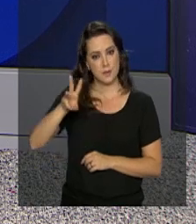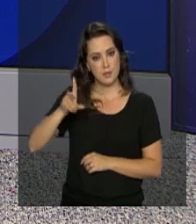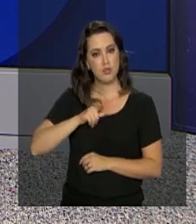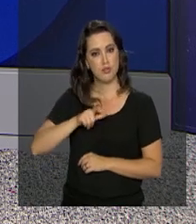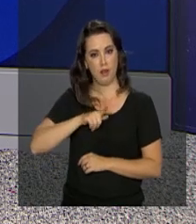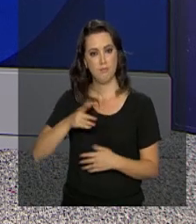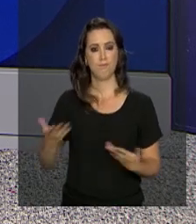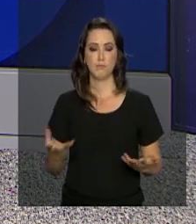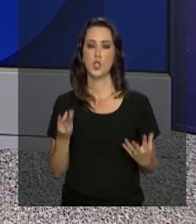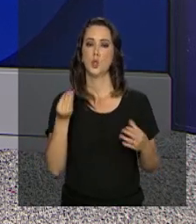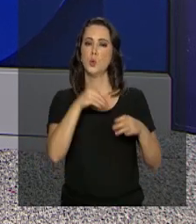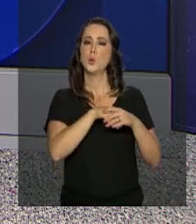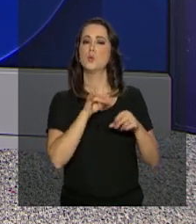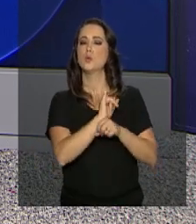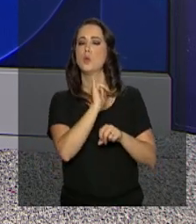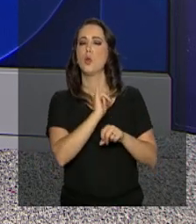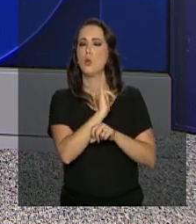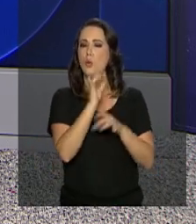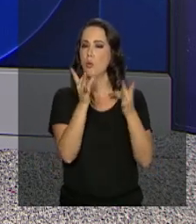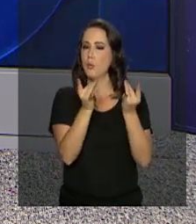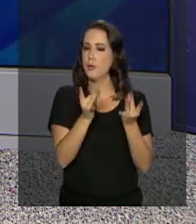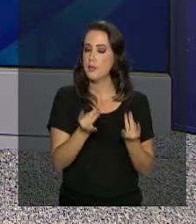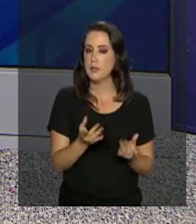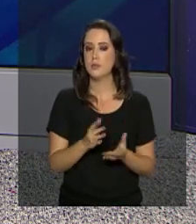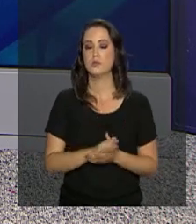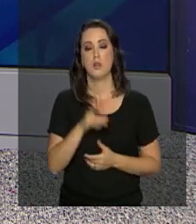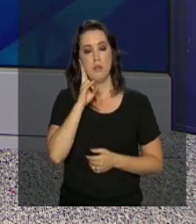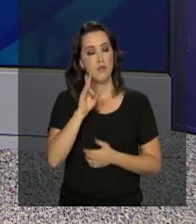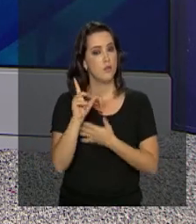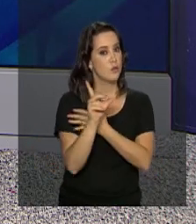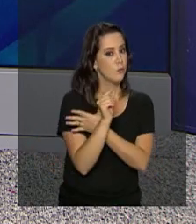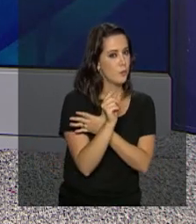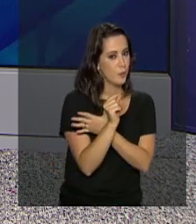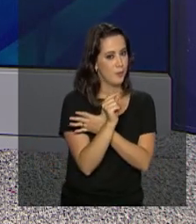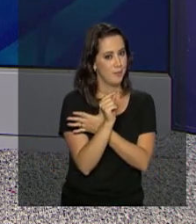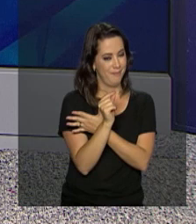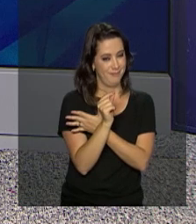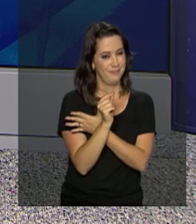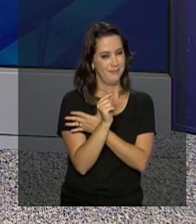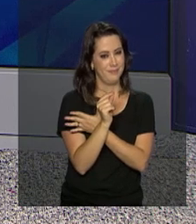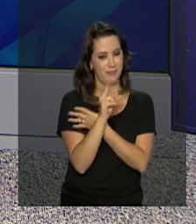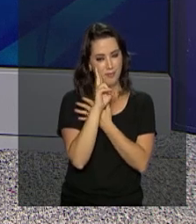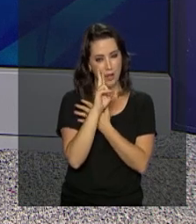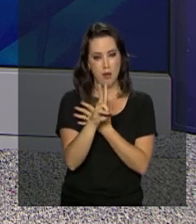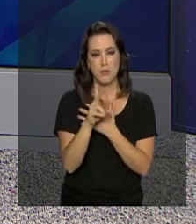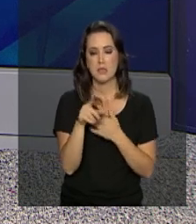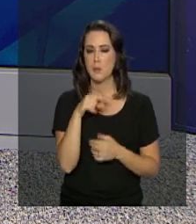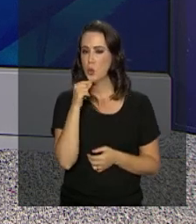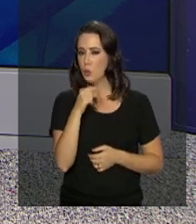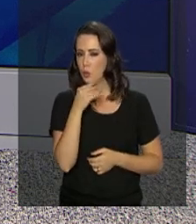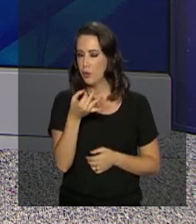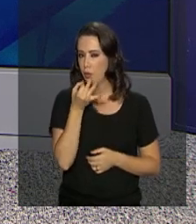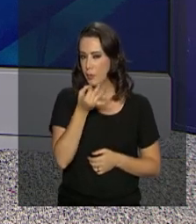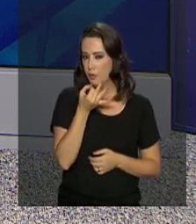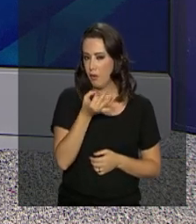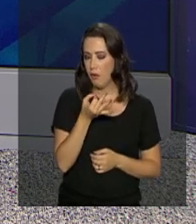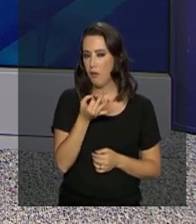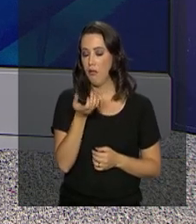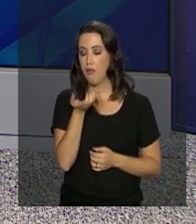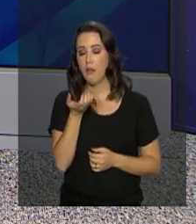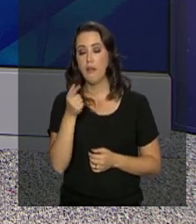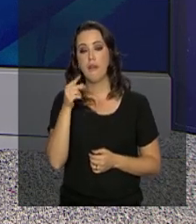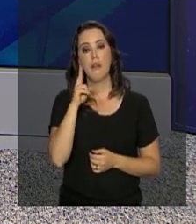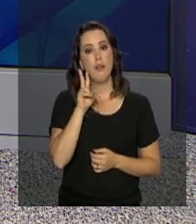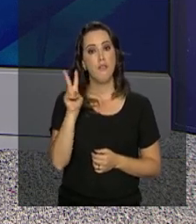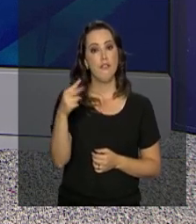estão em nosso canal no youtube acesse também o nosso perfil no twitter você pode mandar suas sugestões de reportagens e